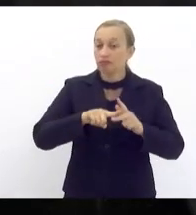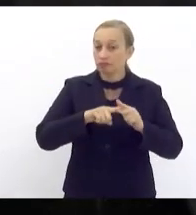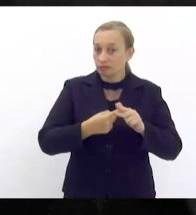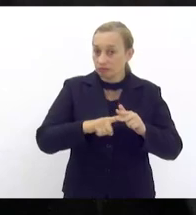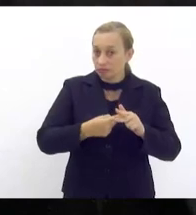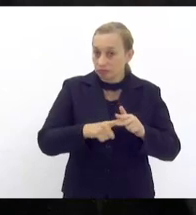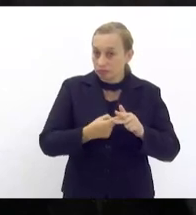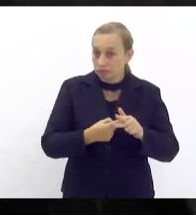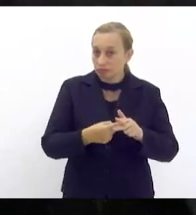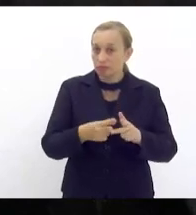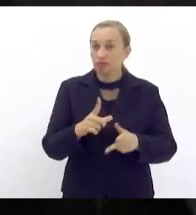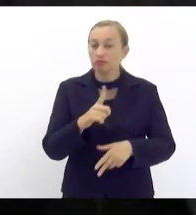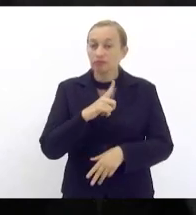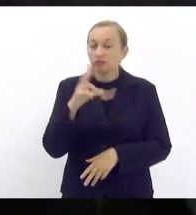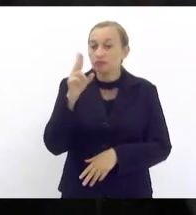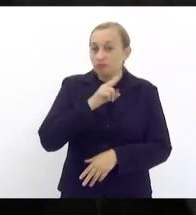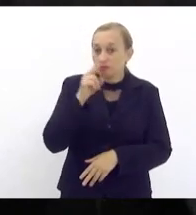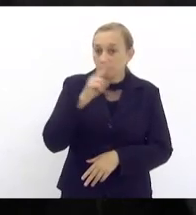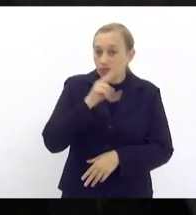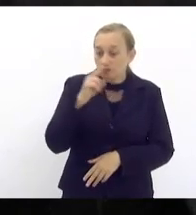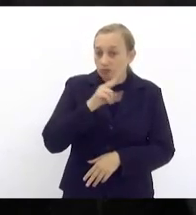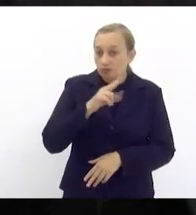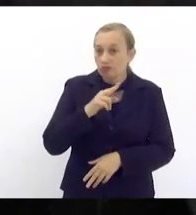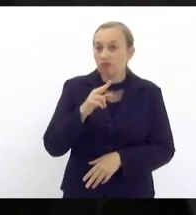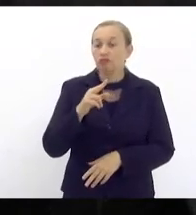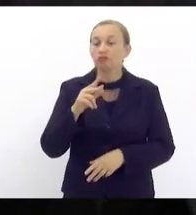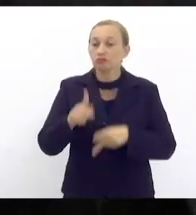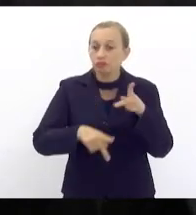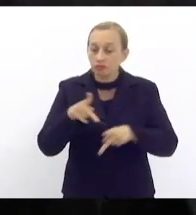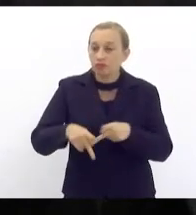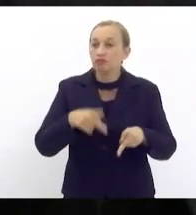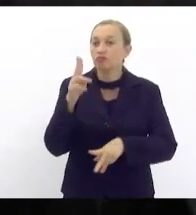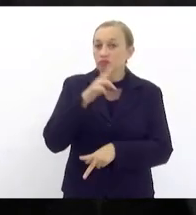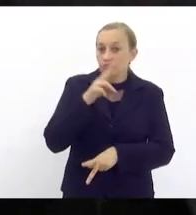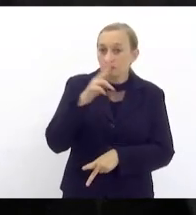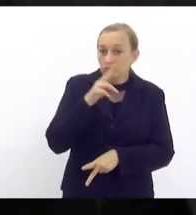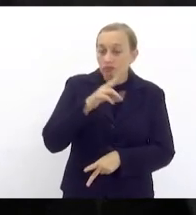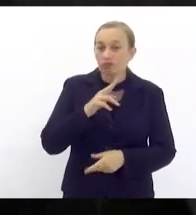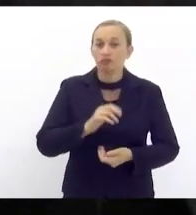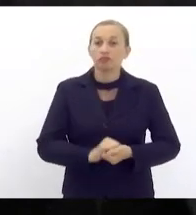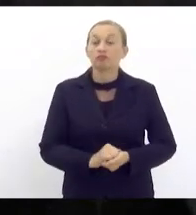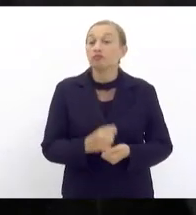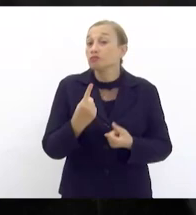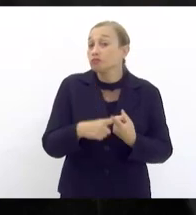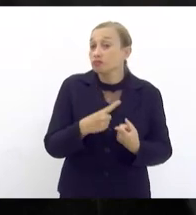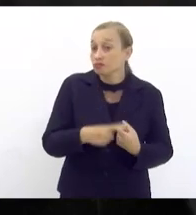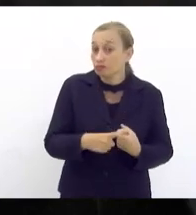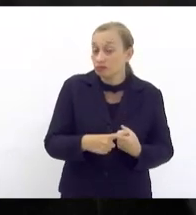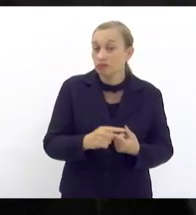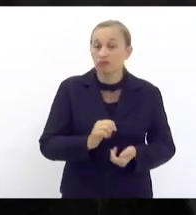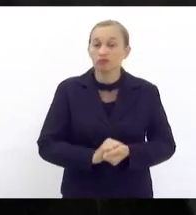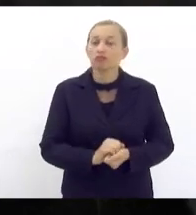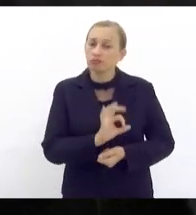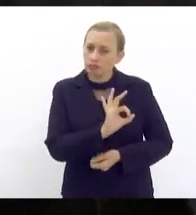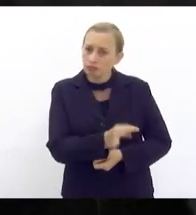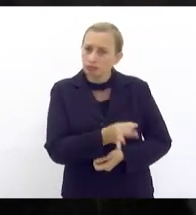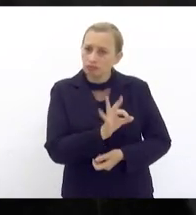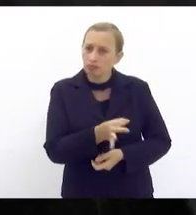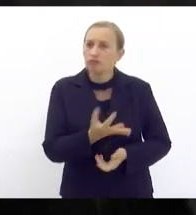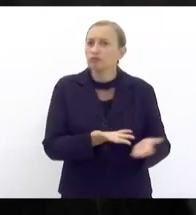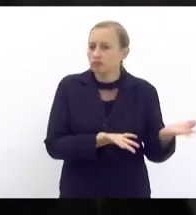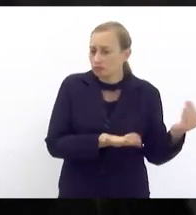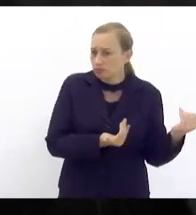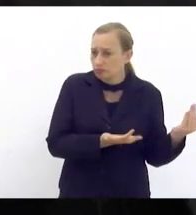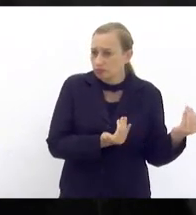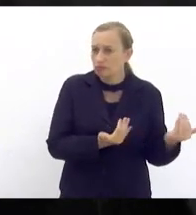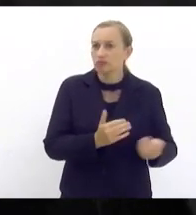e a gente tem urgência a população tem urgência os alunos têm urgência porque é de fato esse jovem